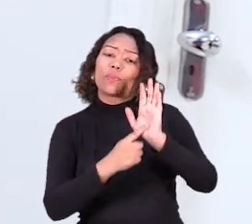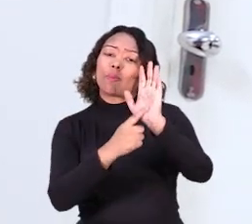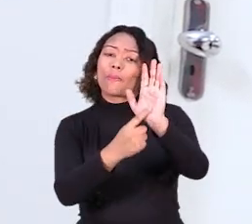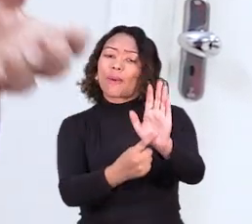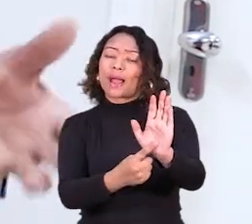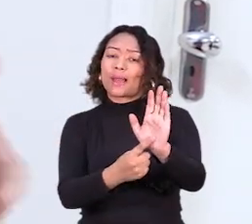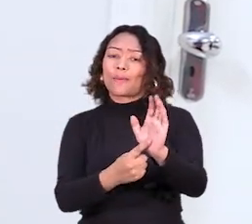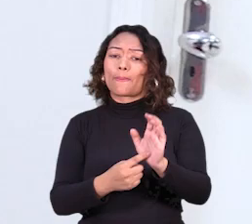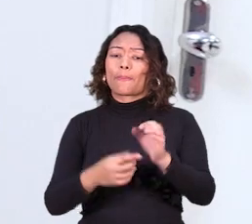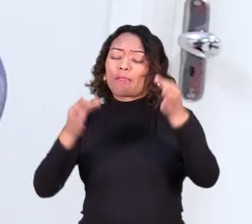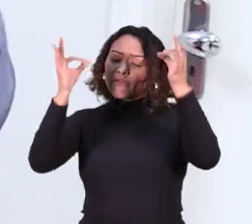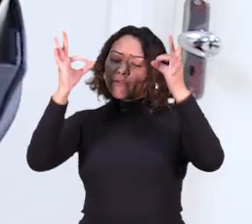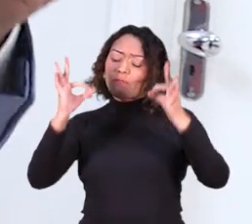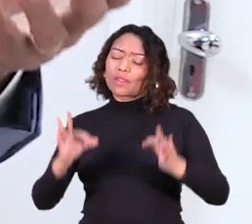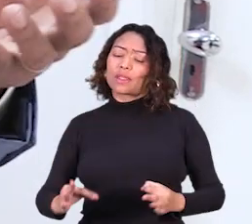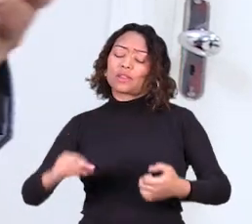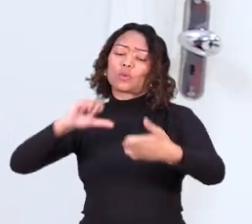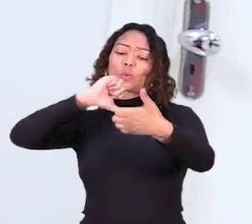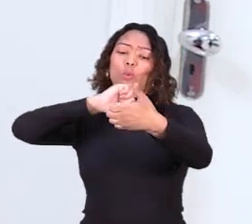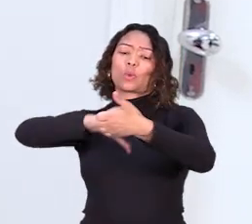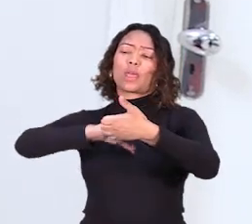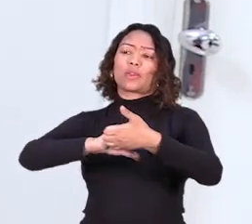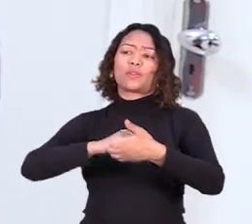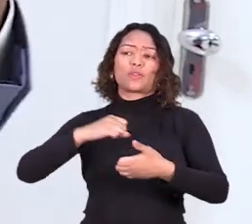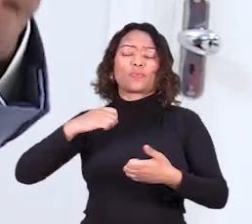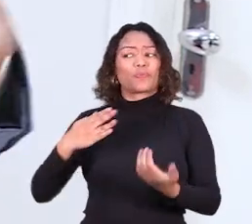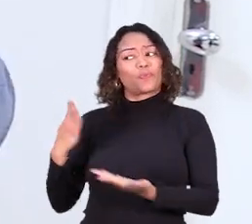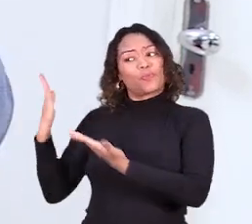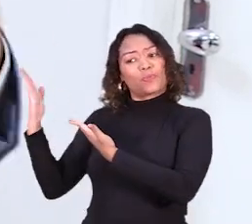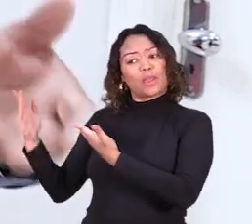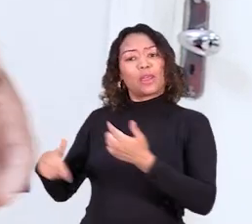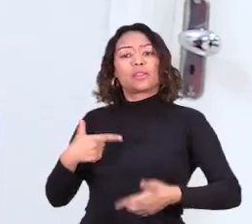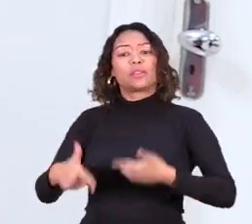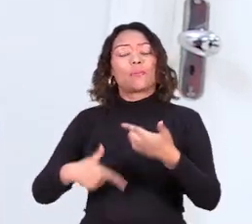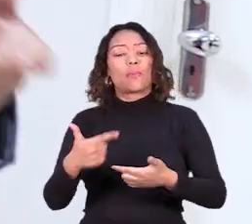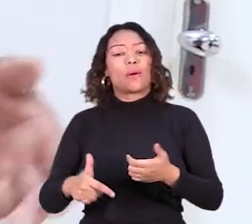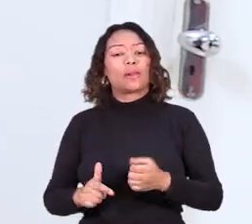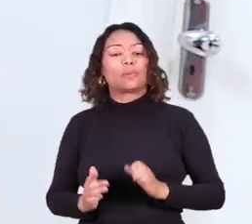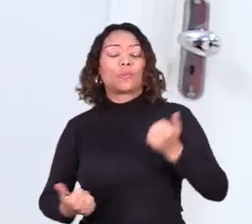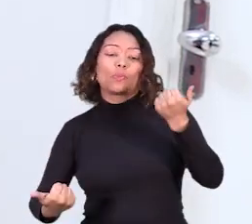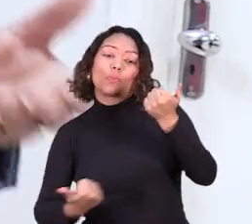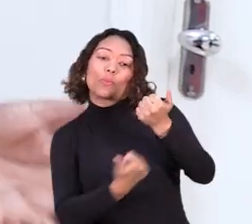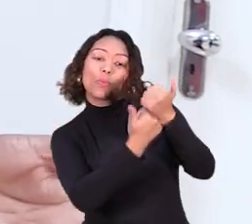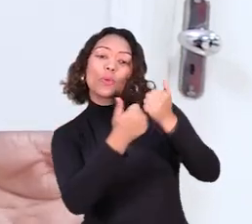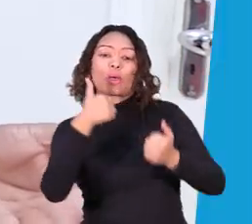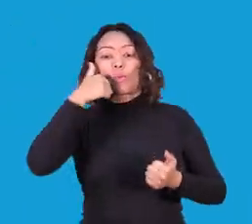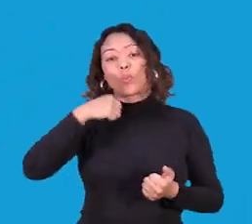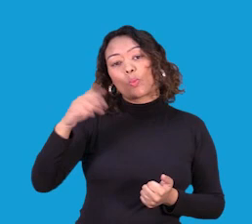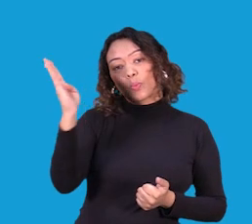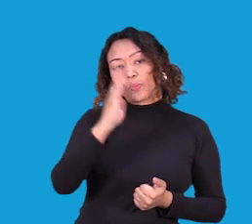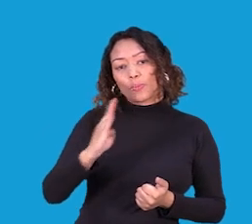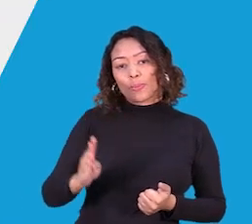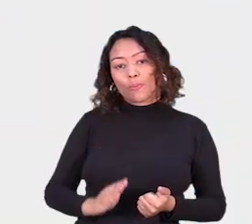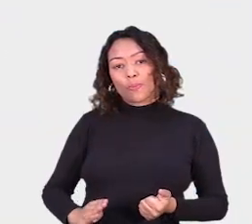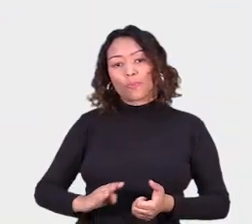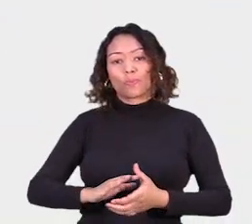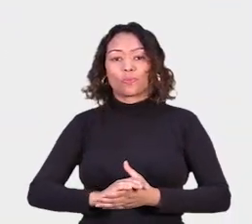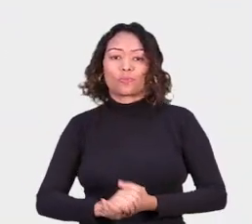trabalho eficiente e de qualidade. Vereador Cícero, trabalhando pela força da nossa mulher brasileira.